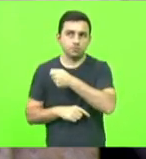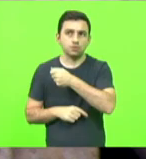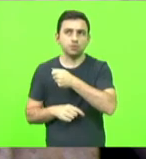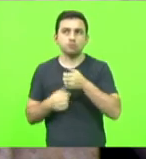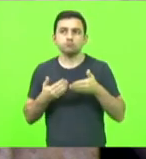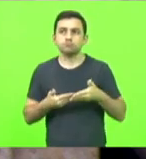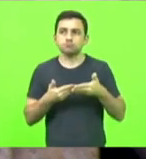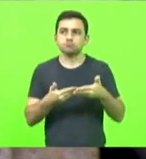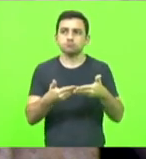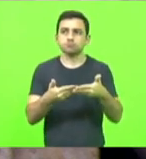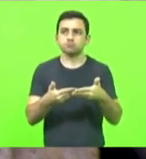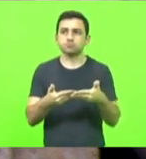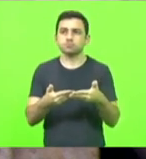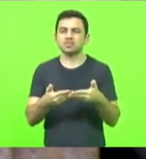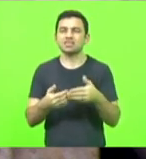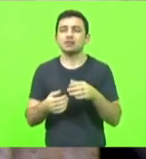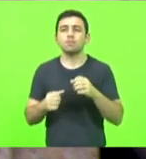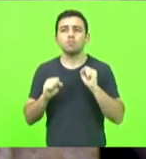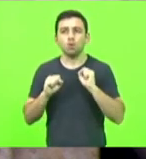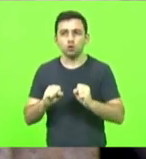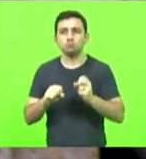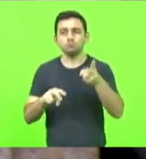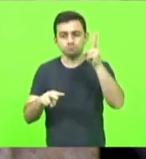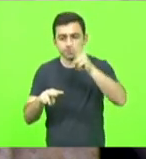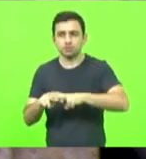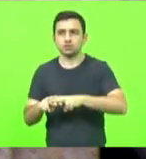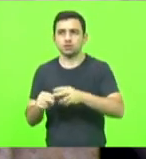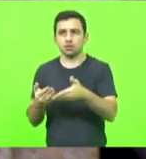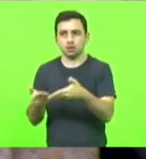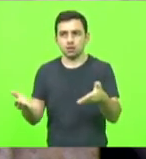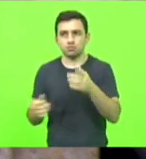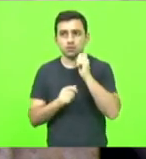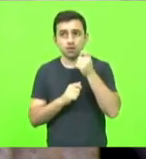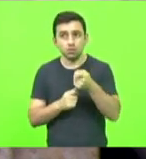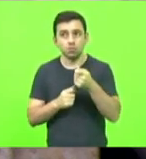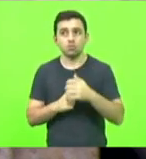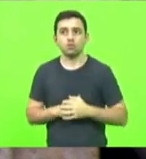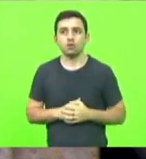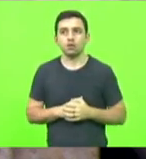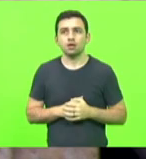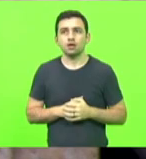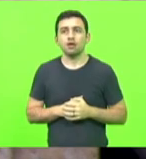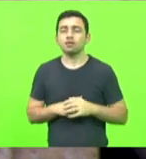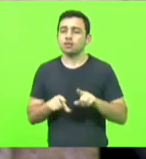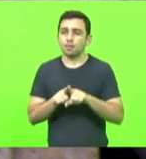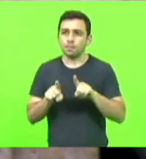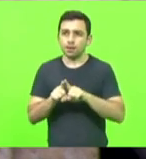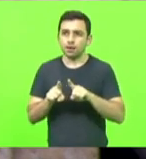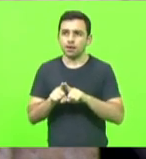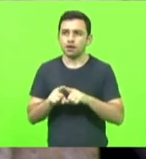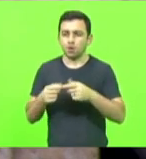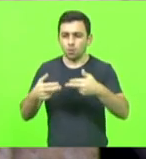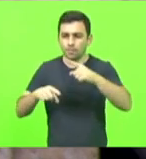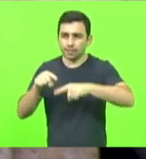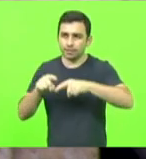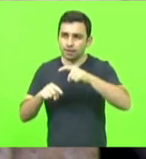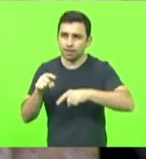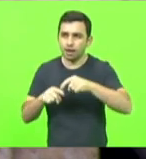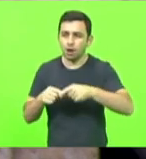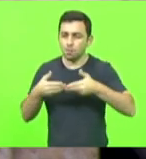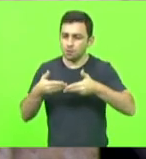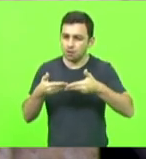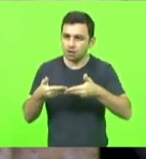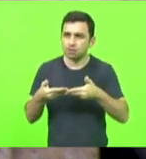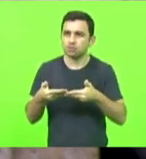navegação, com a detenção dos pescadores, olha, prisão de pescador, de seus equipamentos, de suas embarcações,